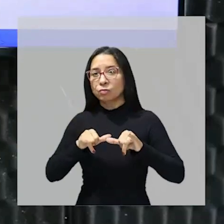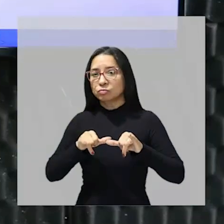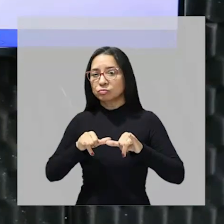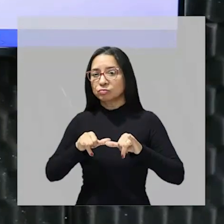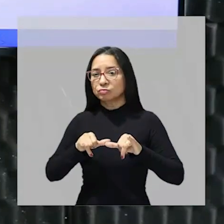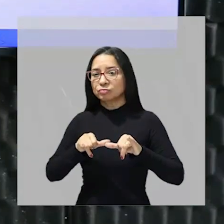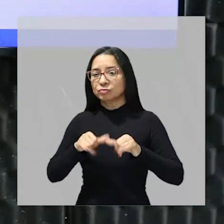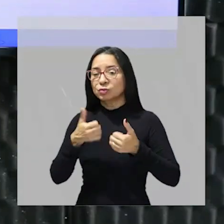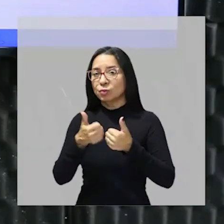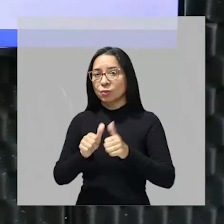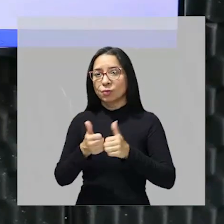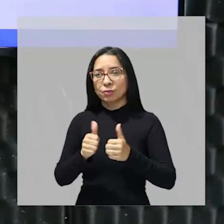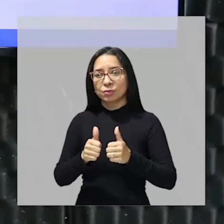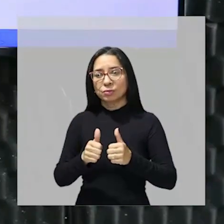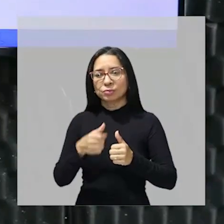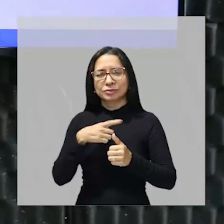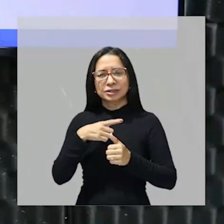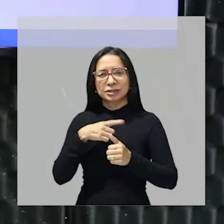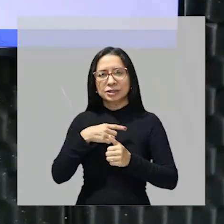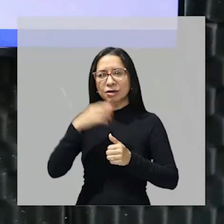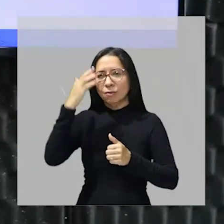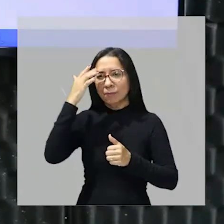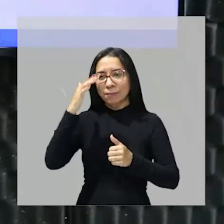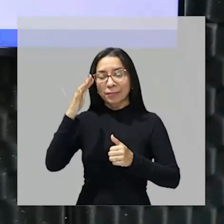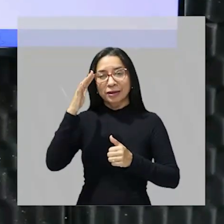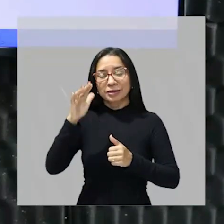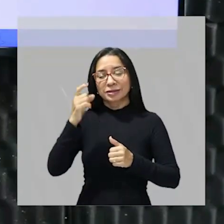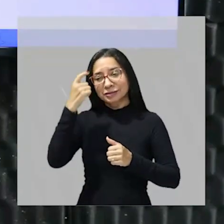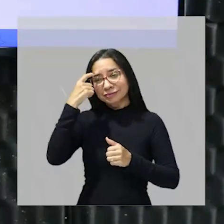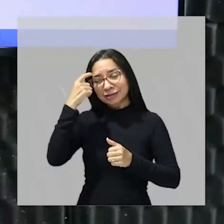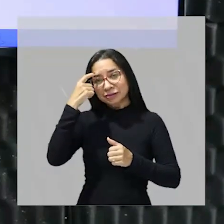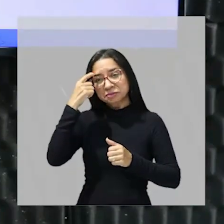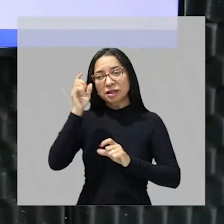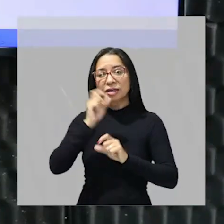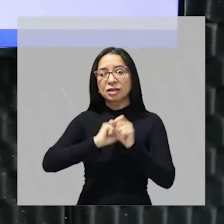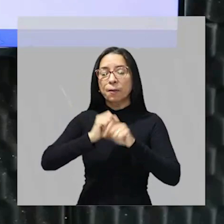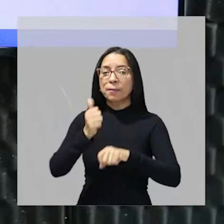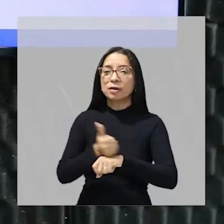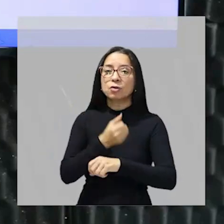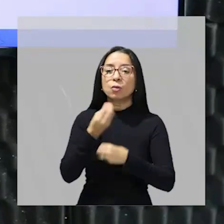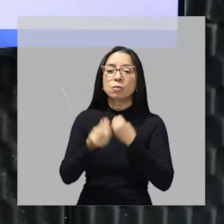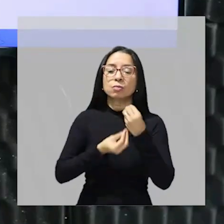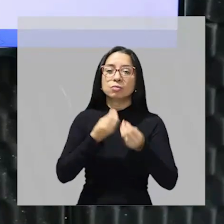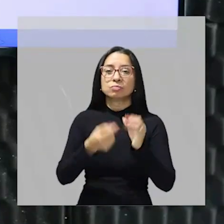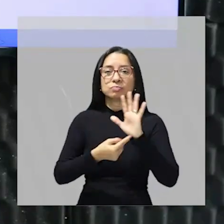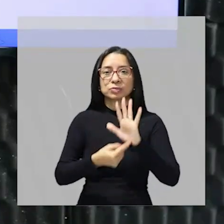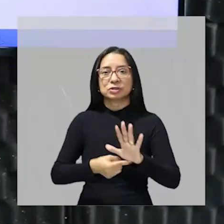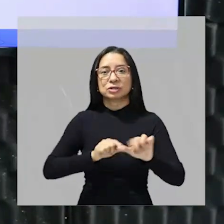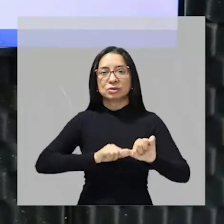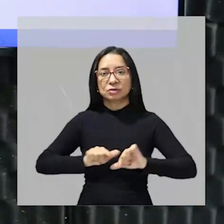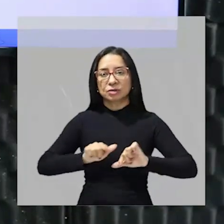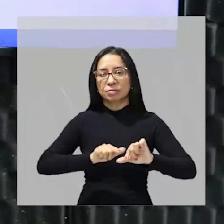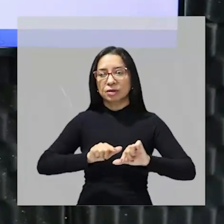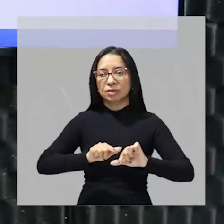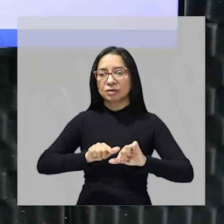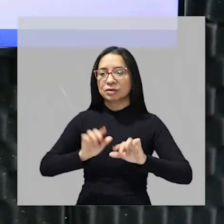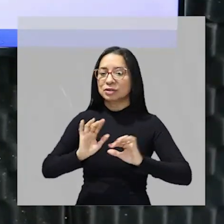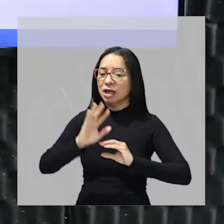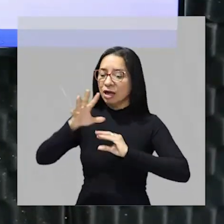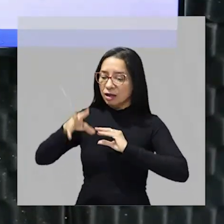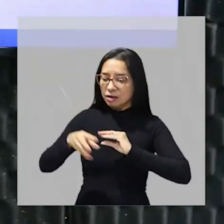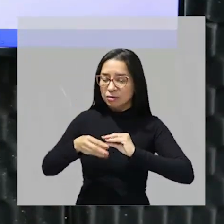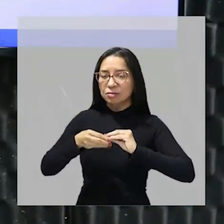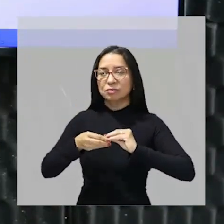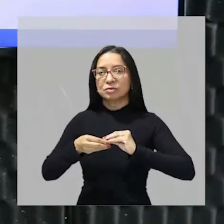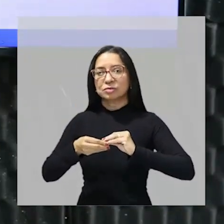uma ideia melhor, né, de como apresentar aquele trabalho e você já encaixa, tá?